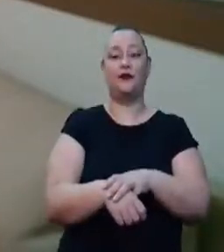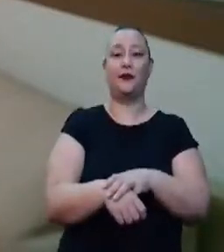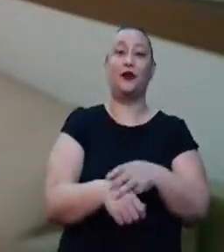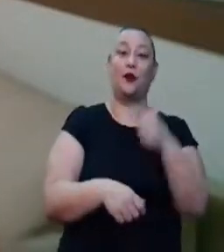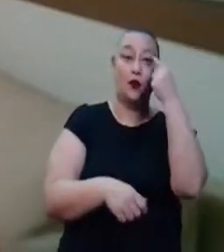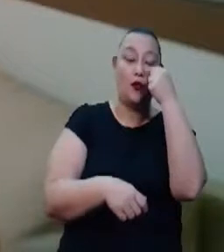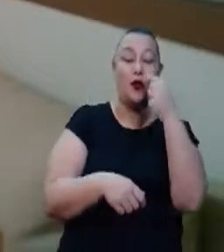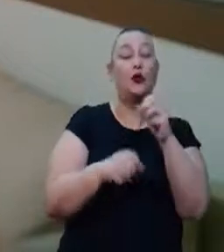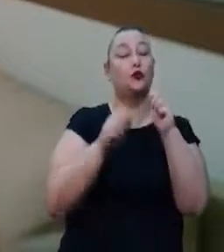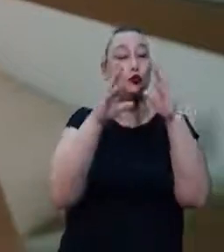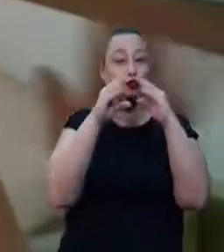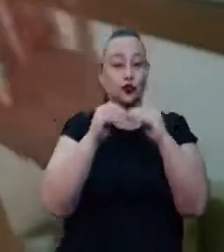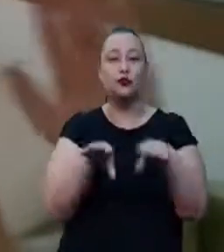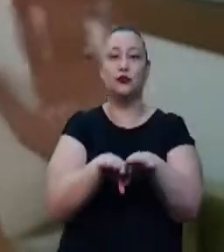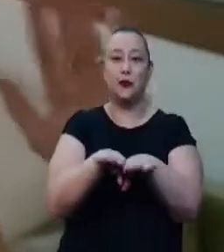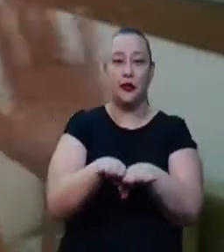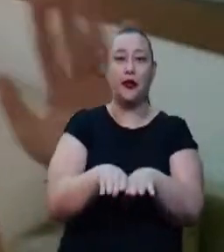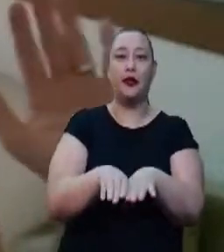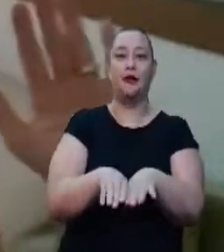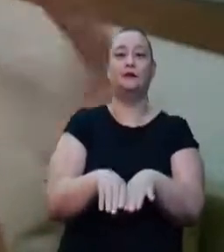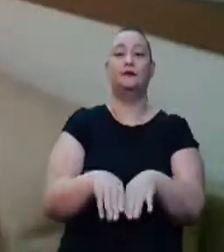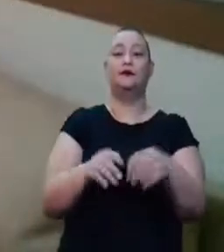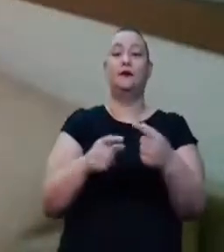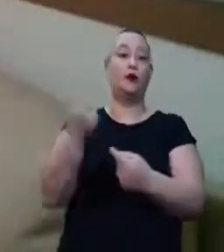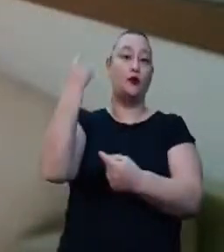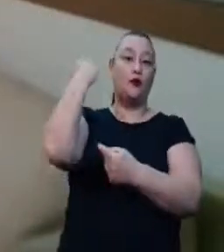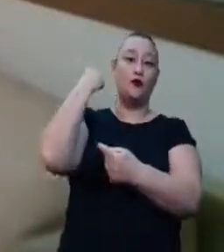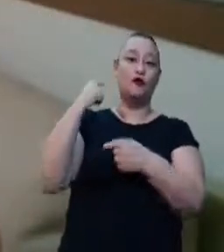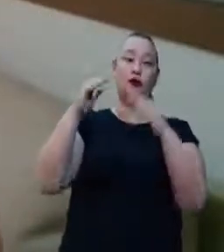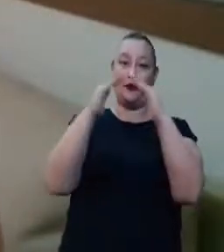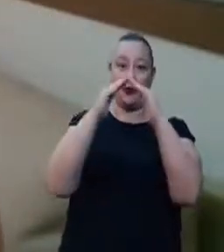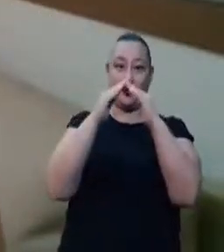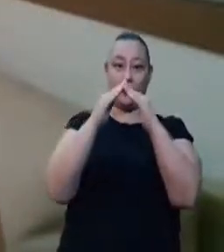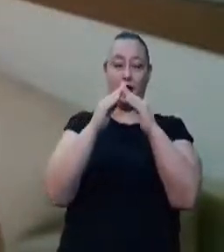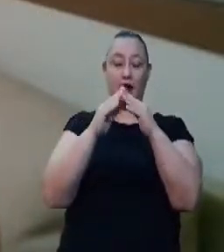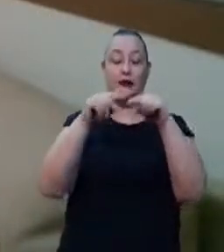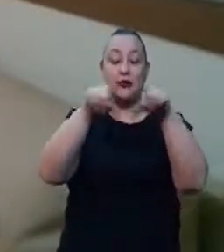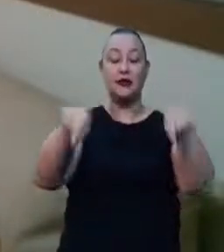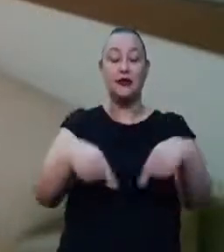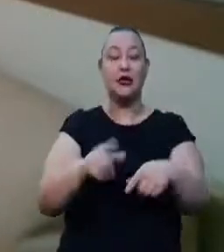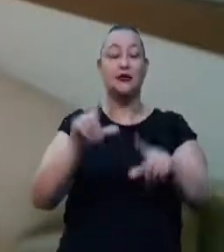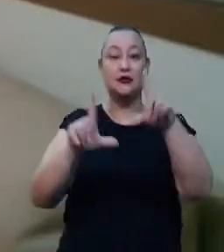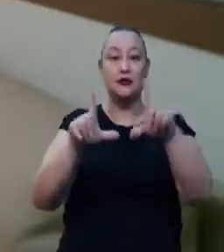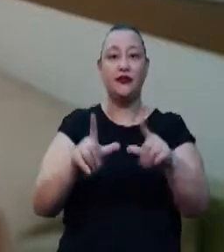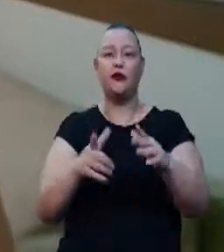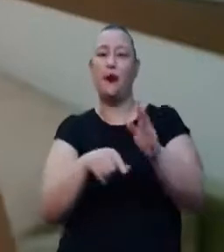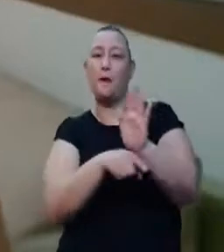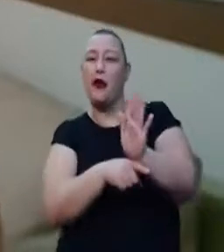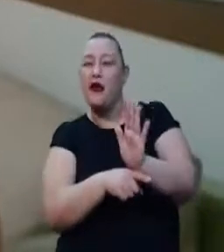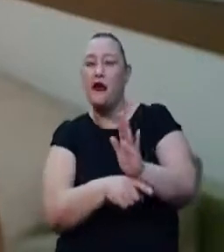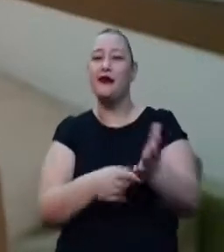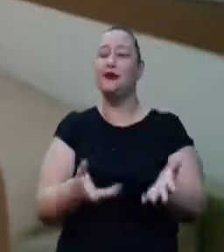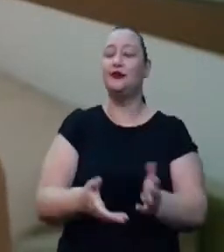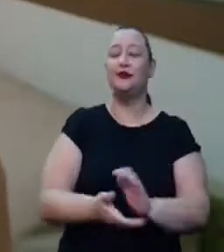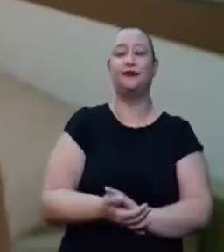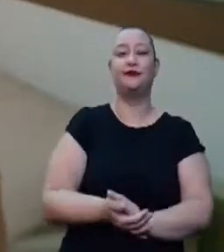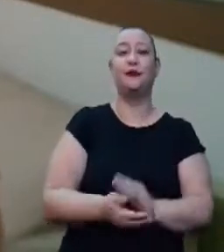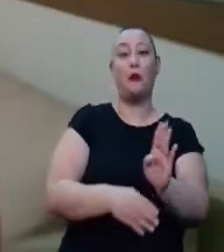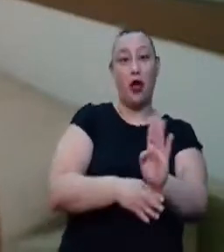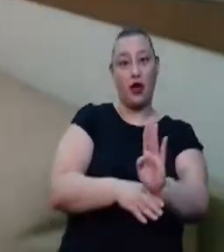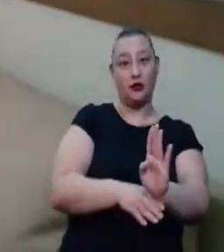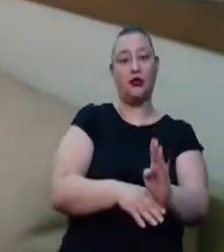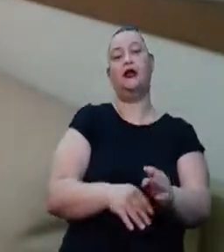olhos escuros, no meu fundo aqui a minha casa, minha sala de TV, então é tudo meio bege,